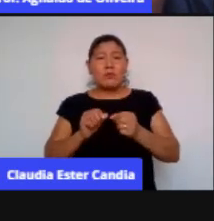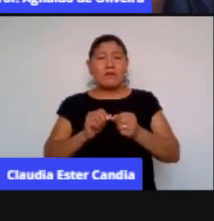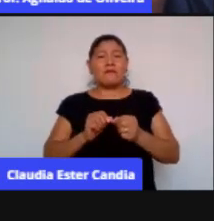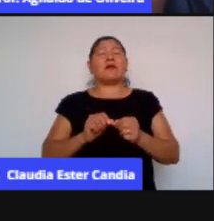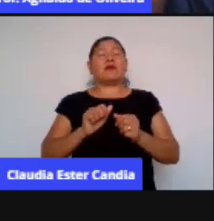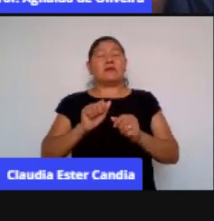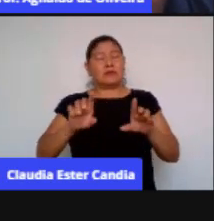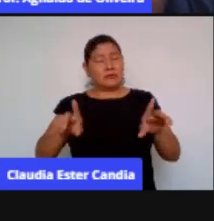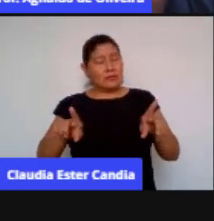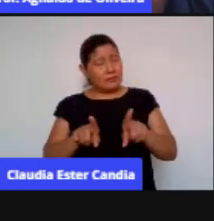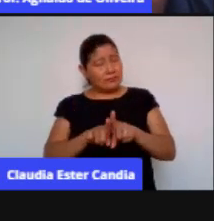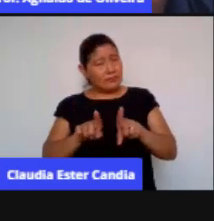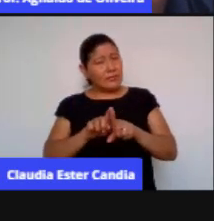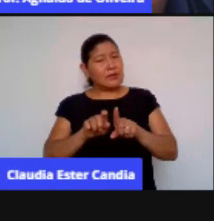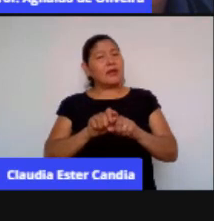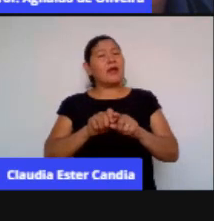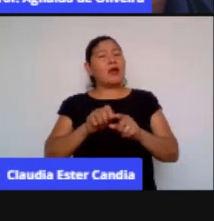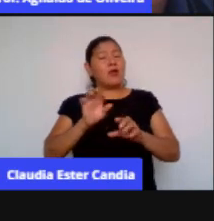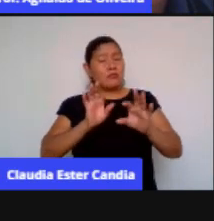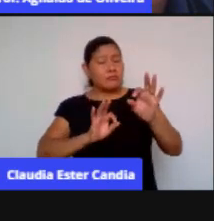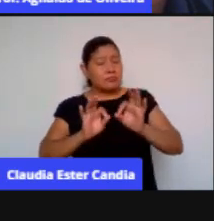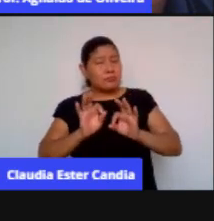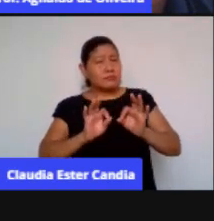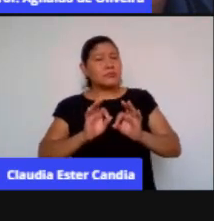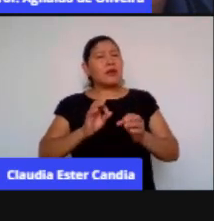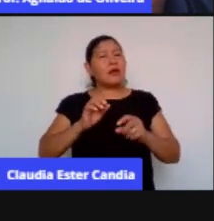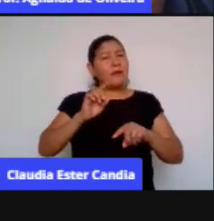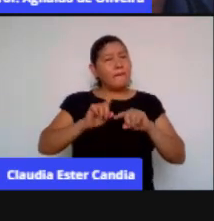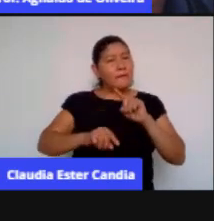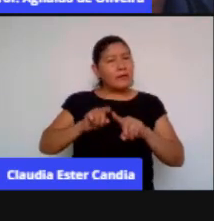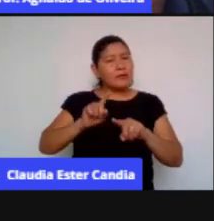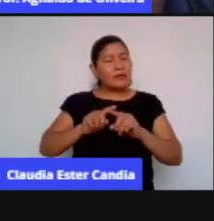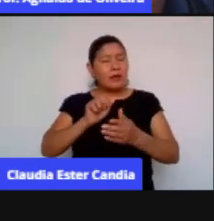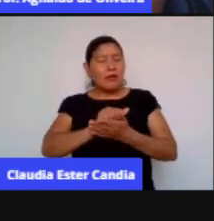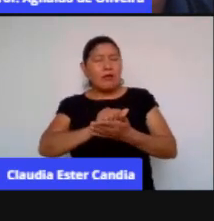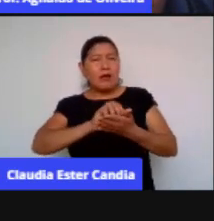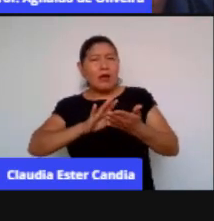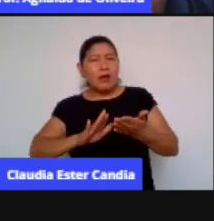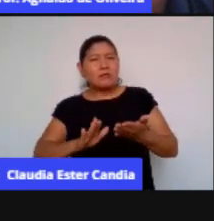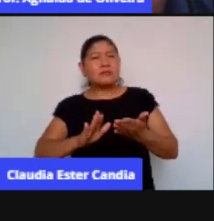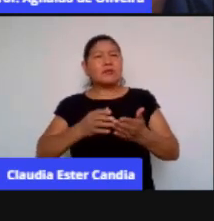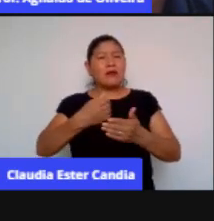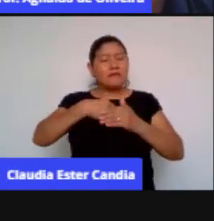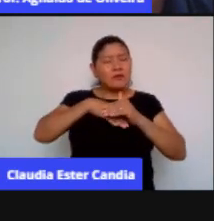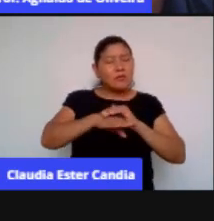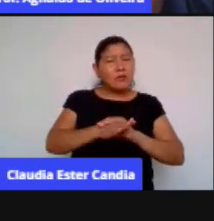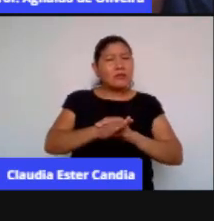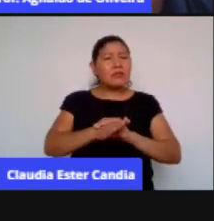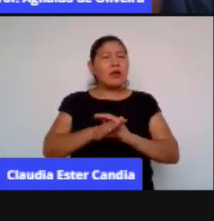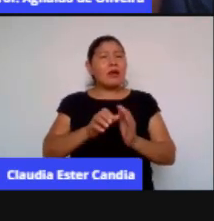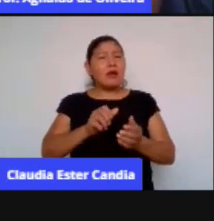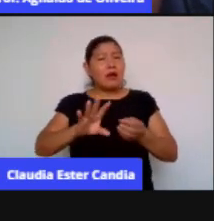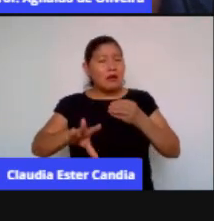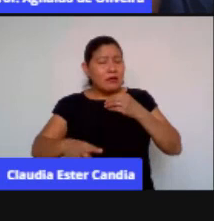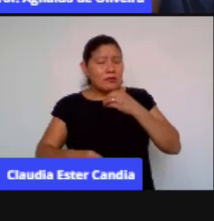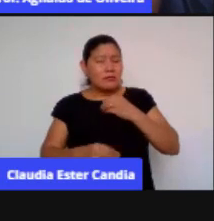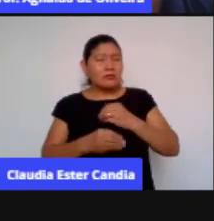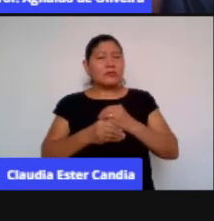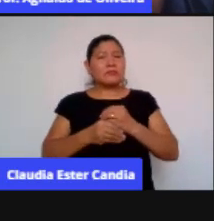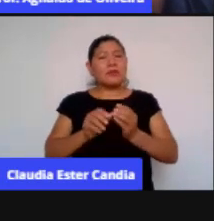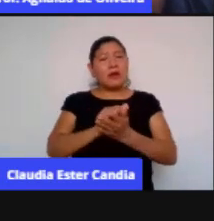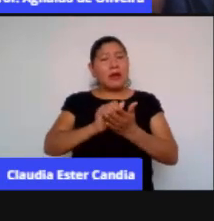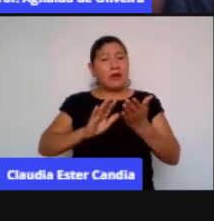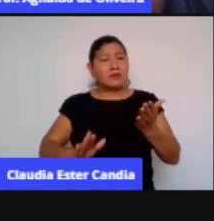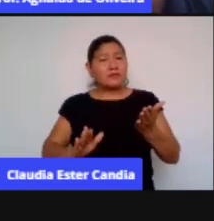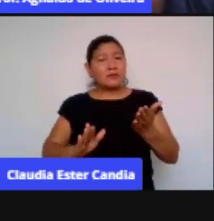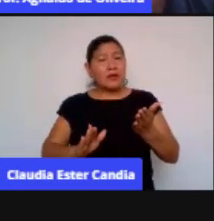caderno, analisa as atividades complementares que você precisará de fazer com a sua turma, mediante conhecimento